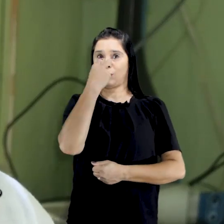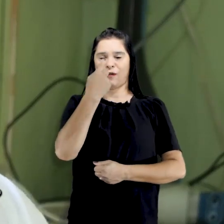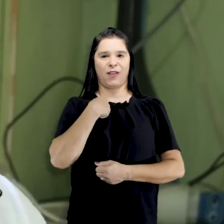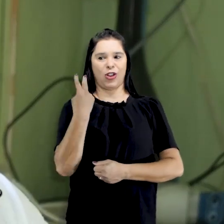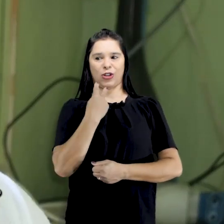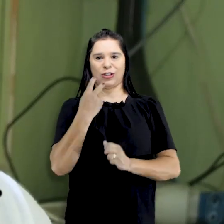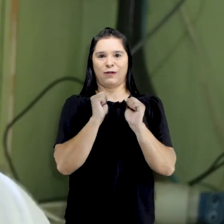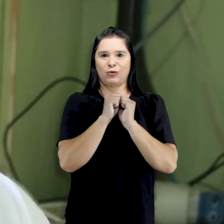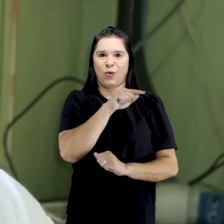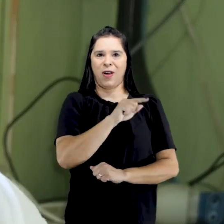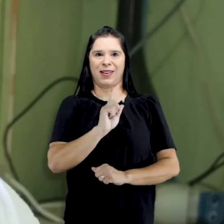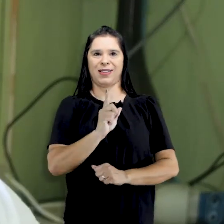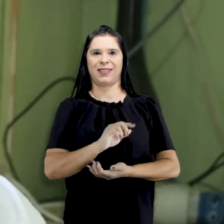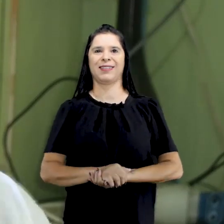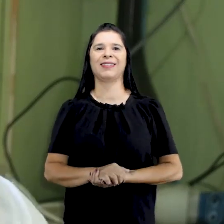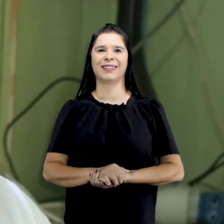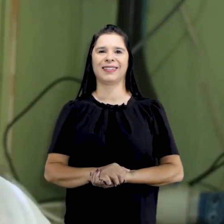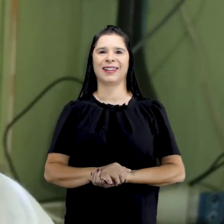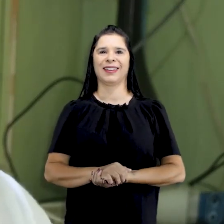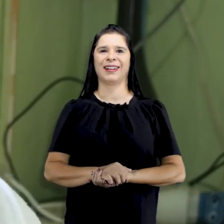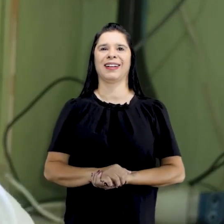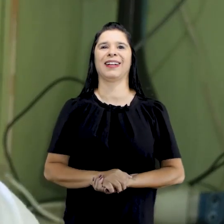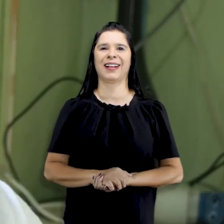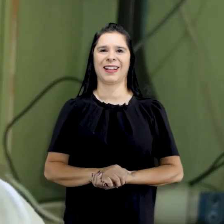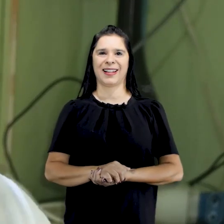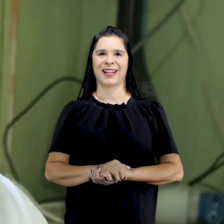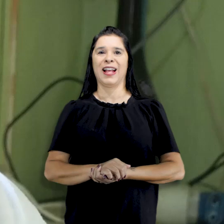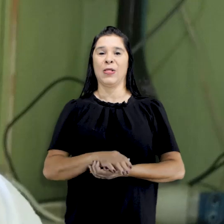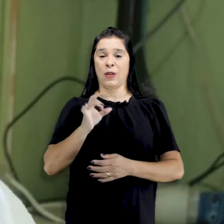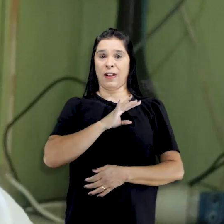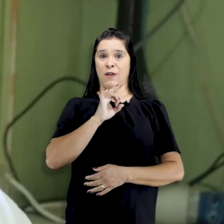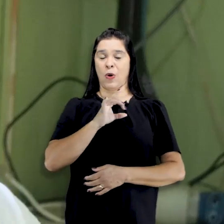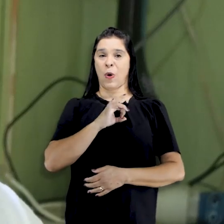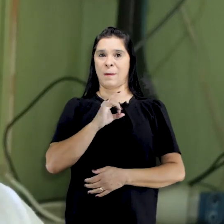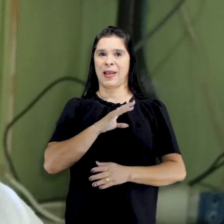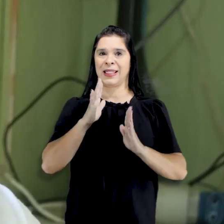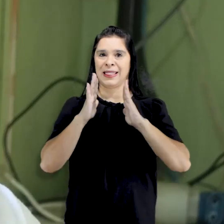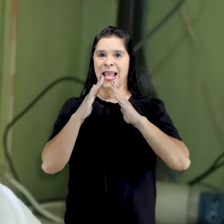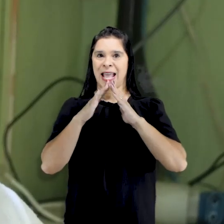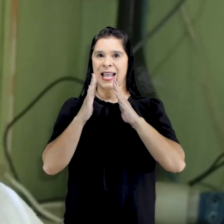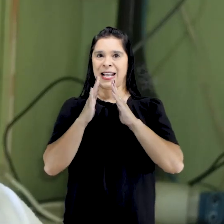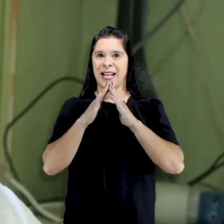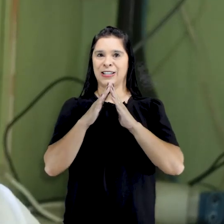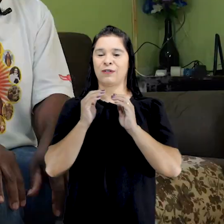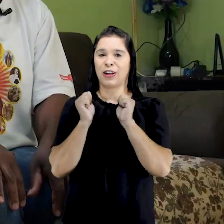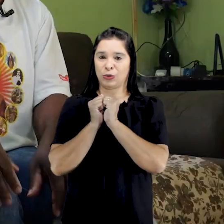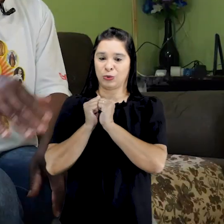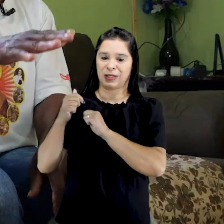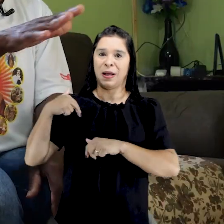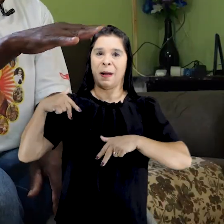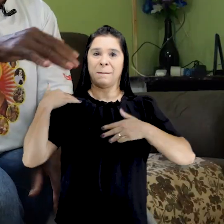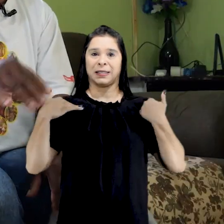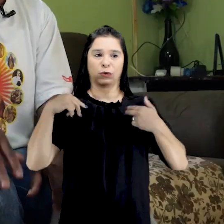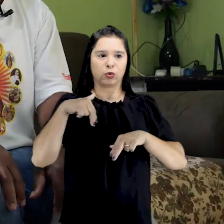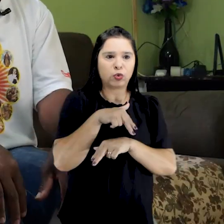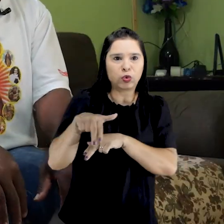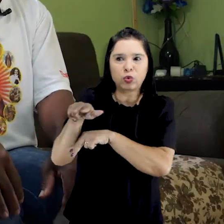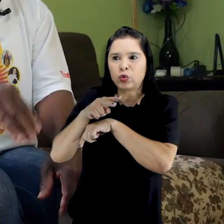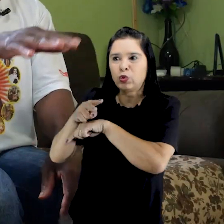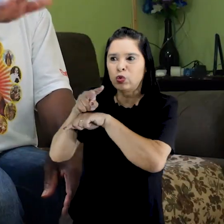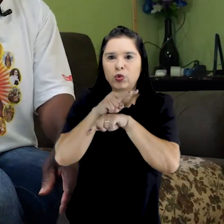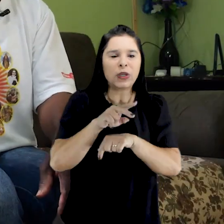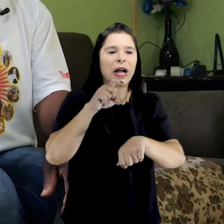não. Sabe? E acho que assim, nós ficávamos com medo de ficar na casa, aí nós ia com ele fazer as rondas. Na hora que a máquina passava,